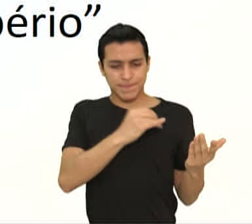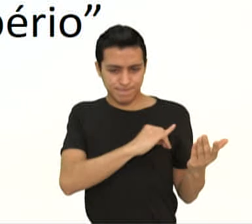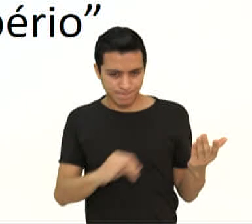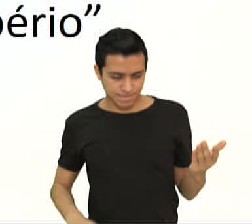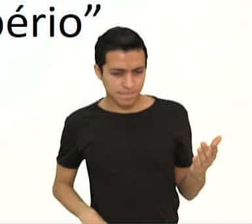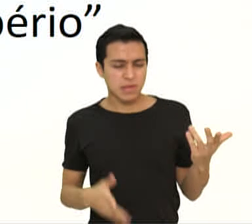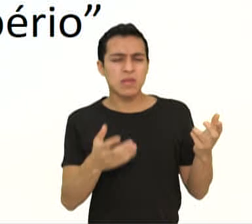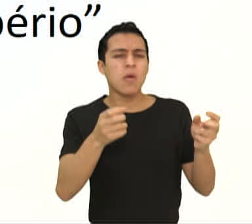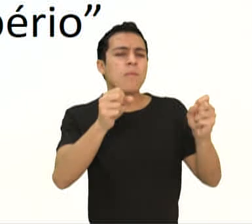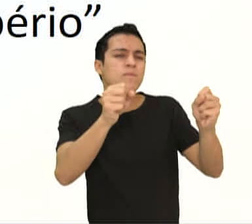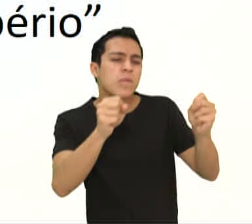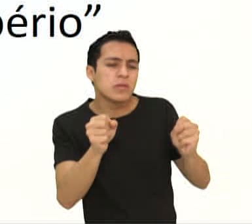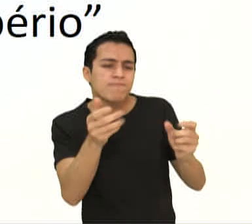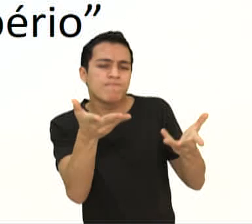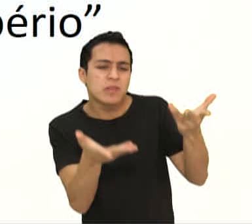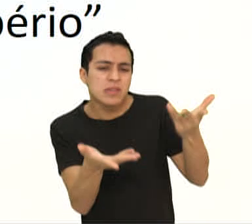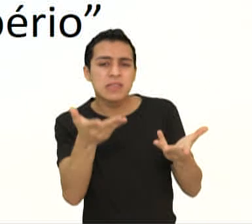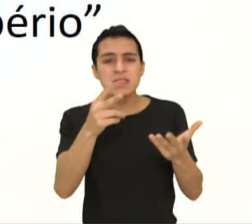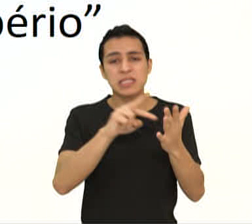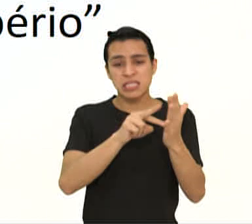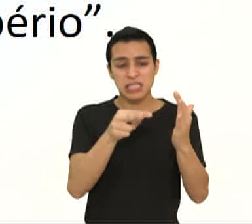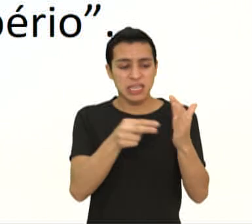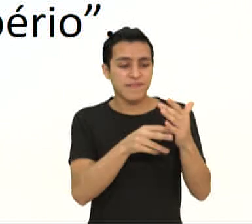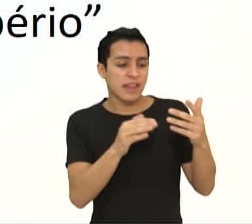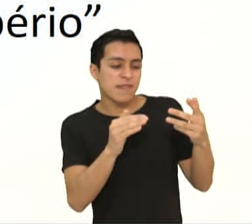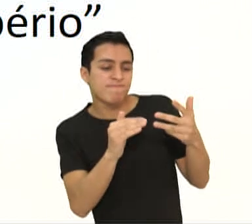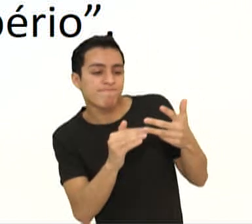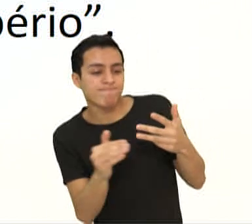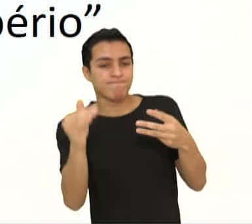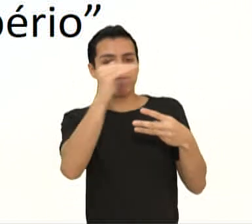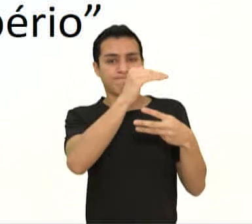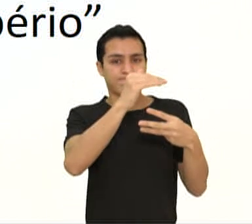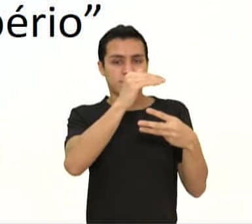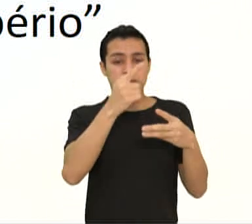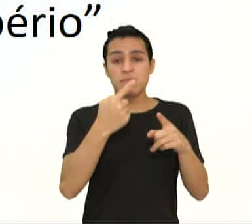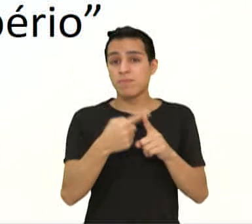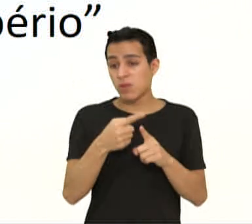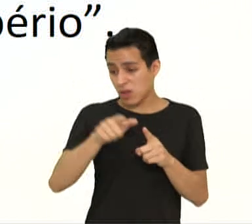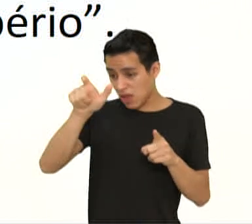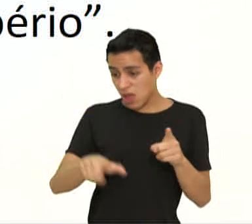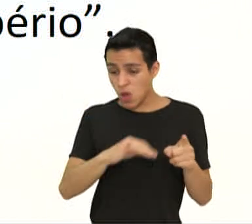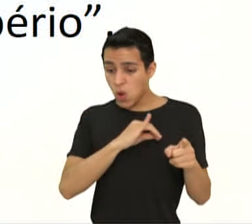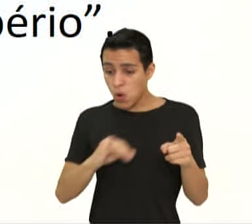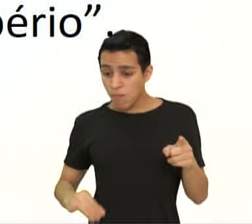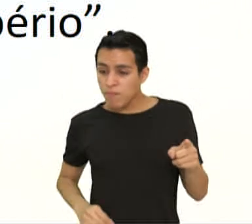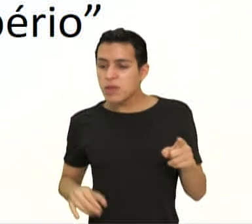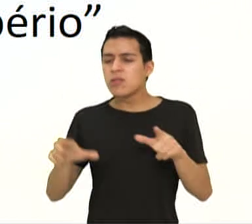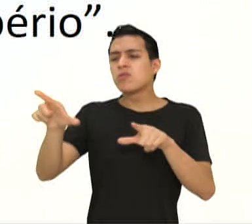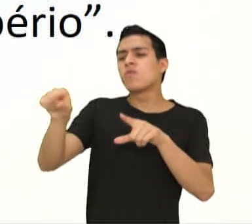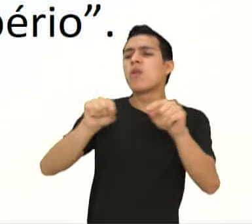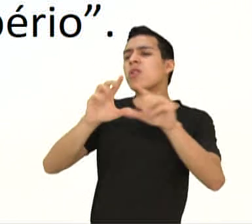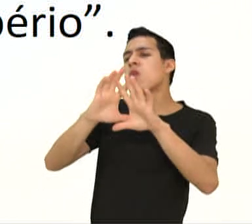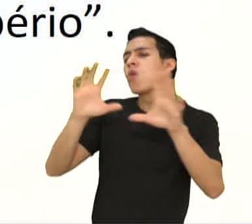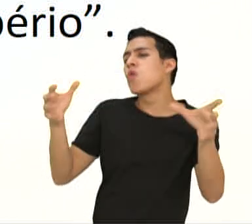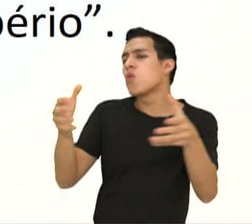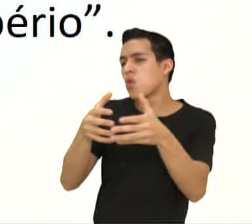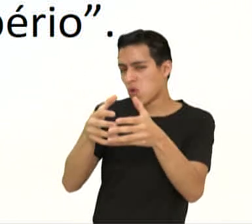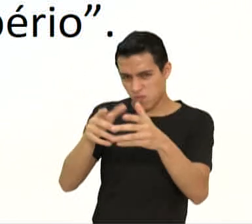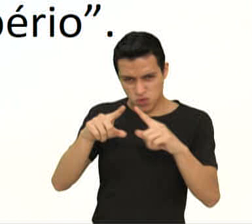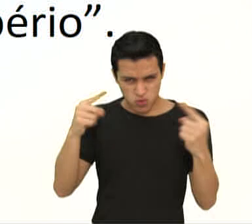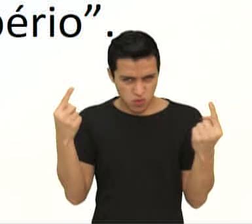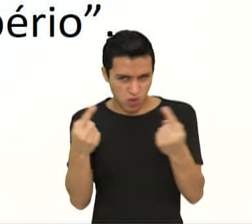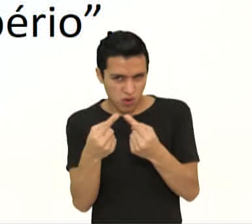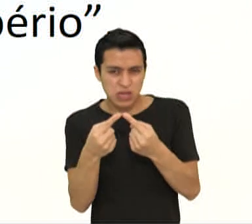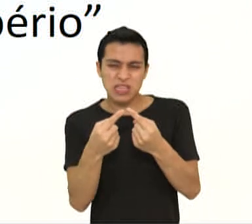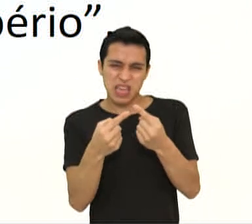poder moderador ficava acima dos outros 3, pois o imperador nomeava os integrantes do Conselho de